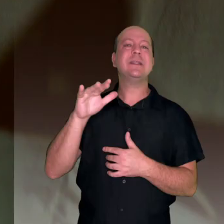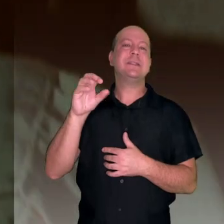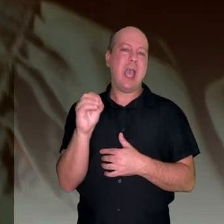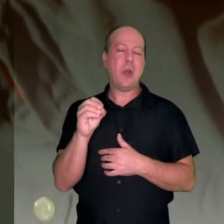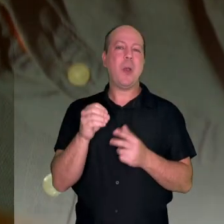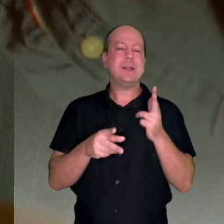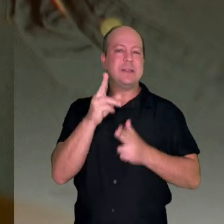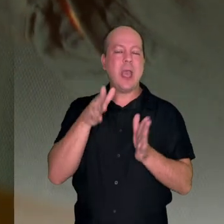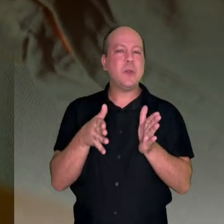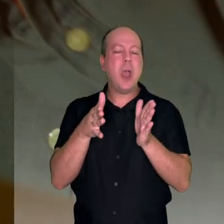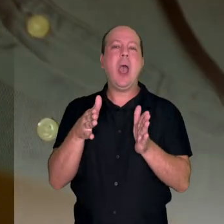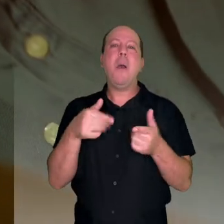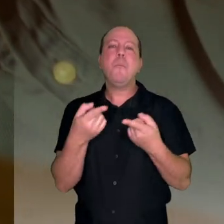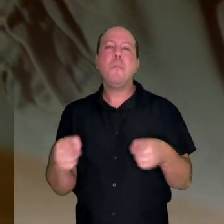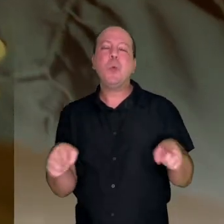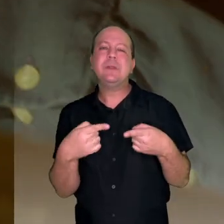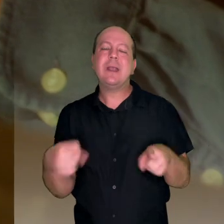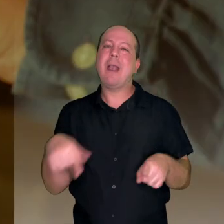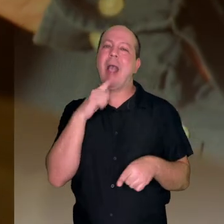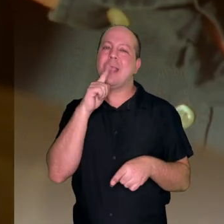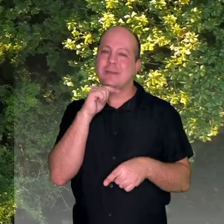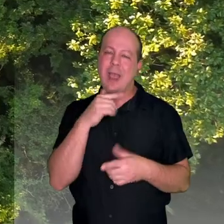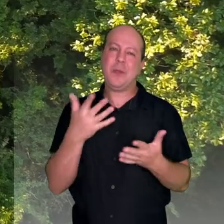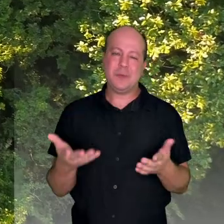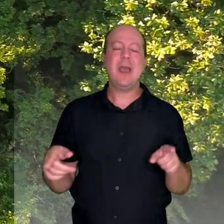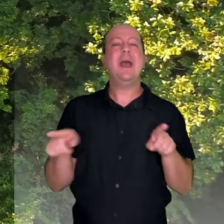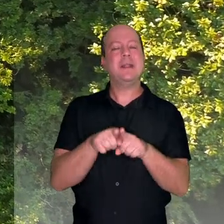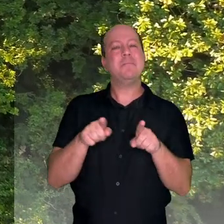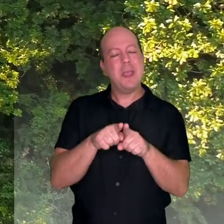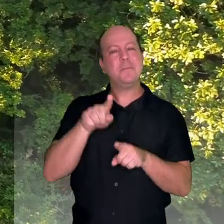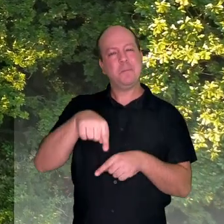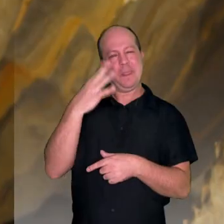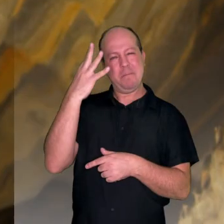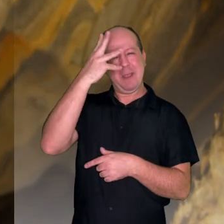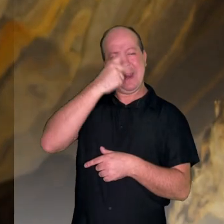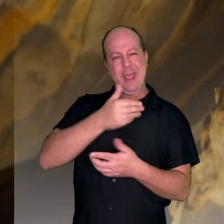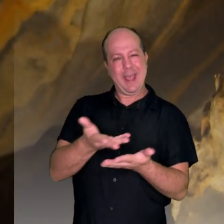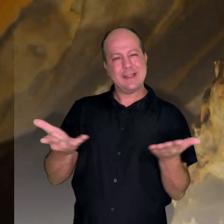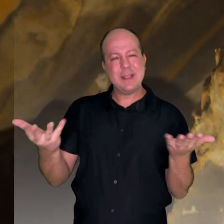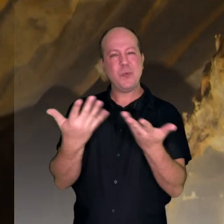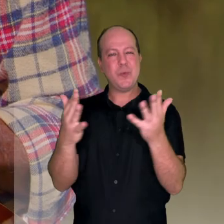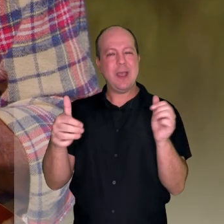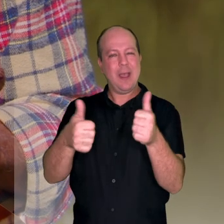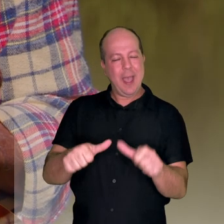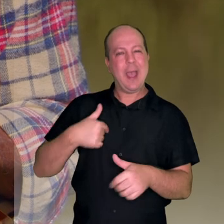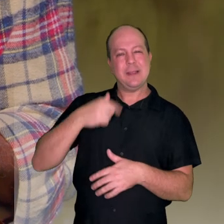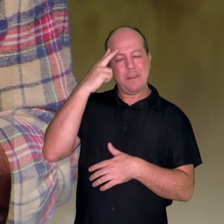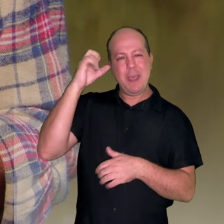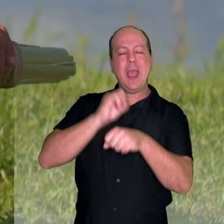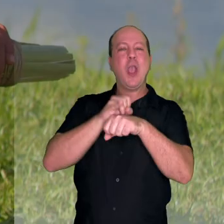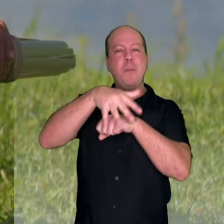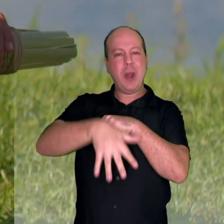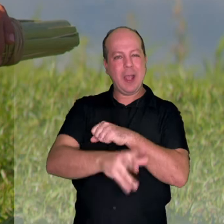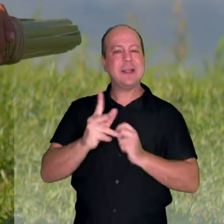Marcelo Barbosa na série Música das Águas. Confiram também o episódio dedicado às belezas naturais, às artes e os